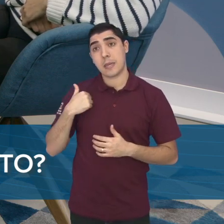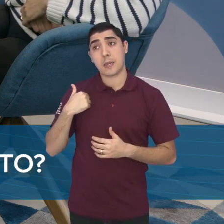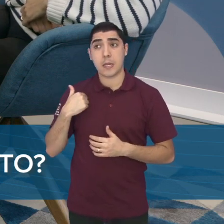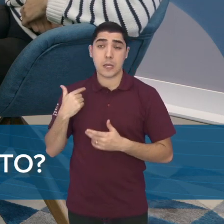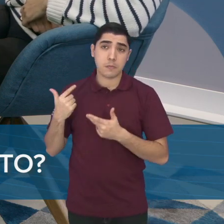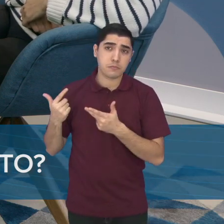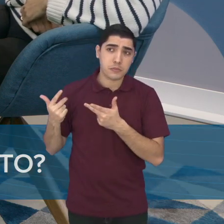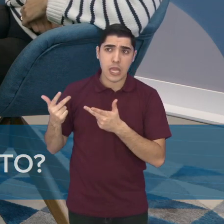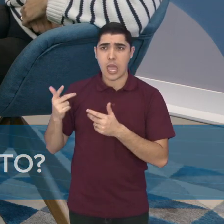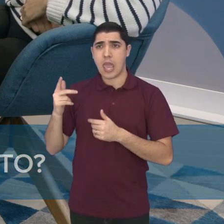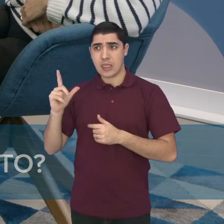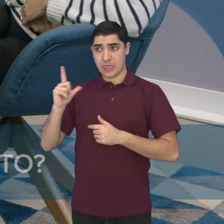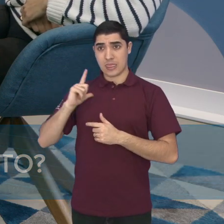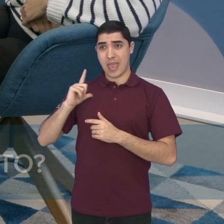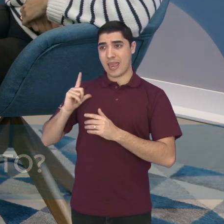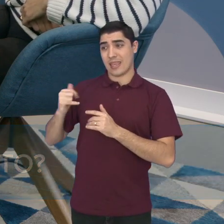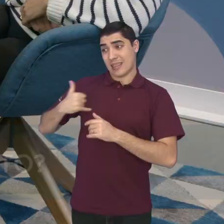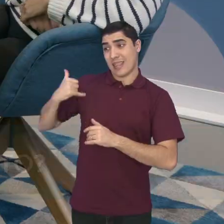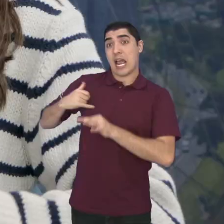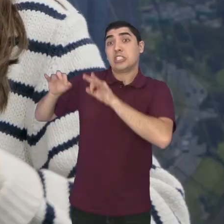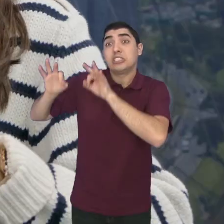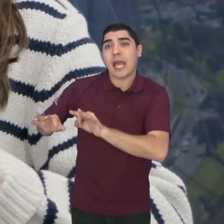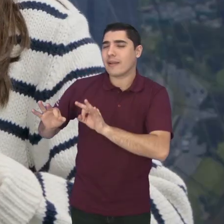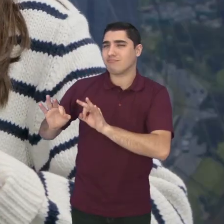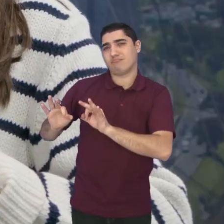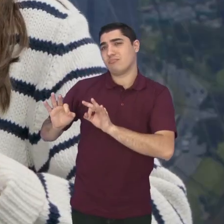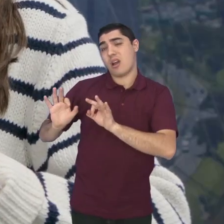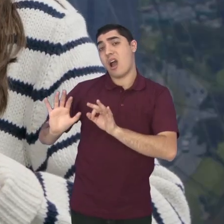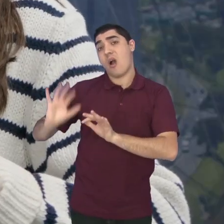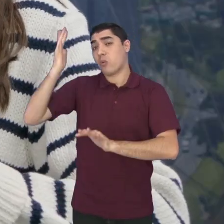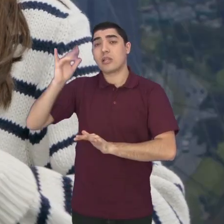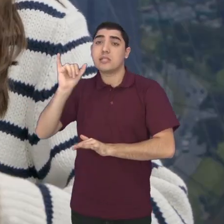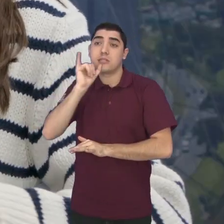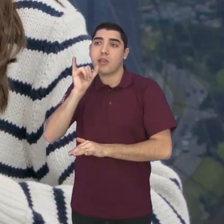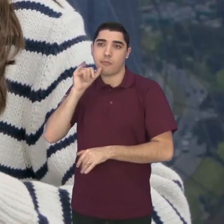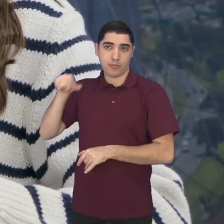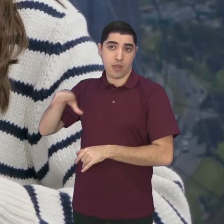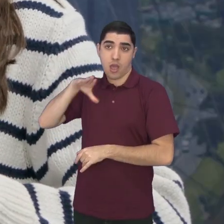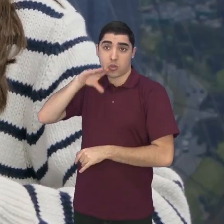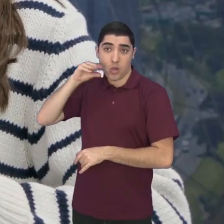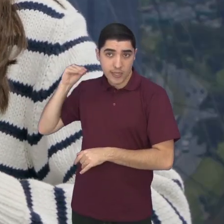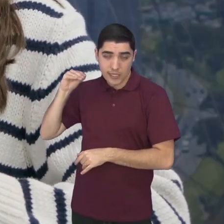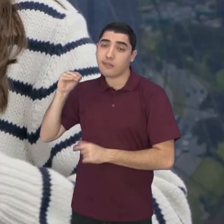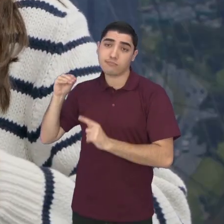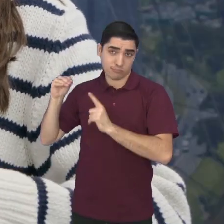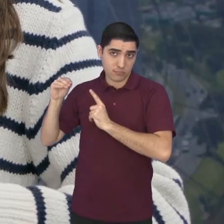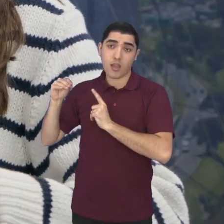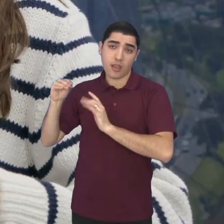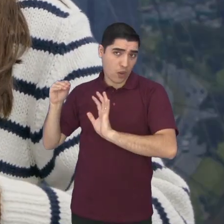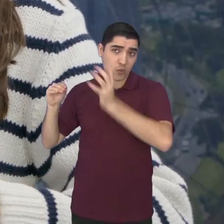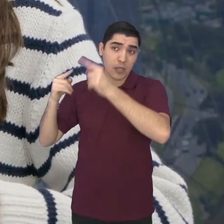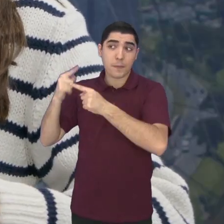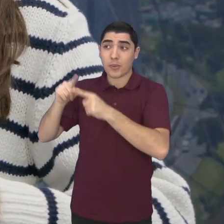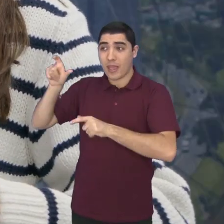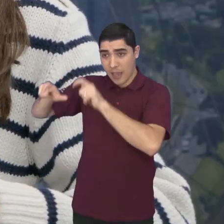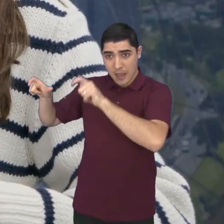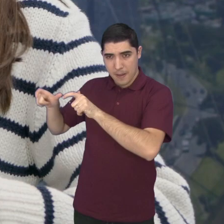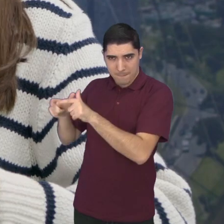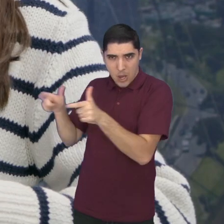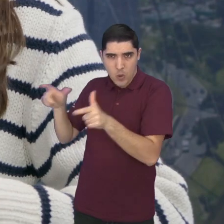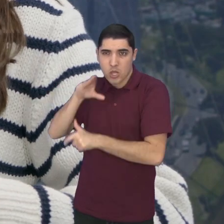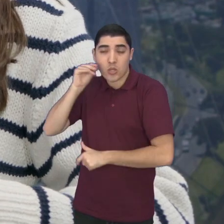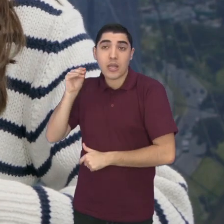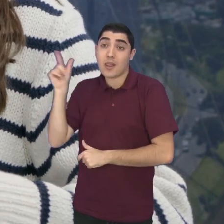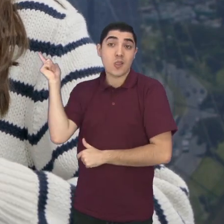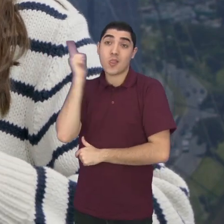mais marcado em alguma fase, assim. Eu acho que é uma linha natural que normalmente a adolescência traz isso, né? De não saber lidar. Mas